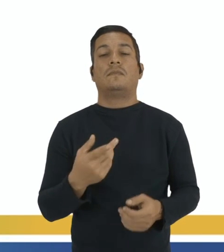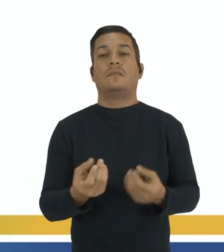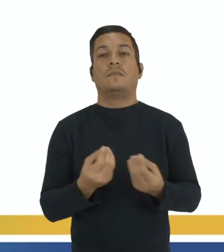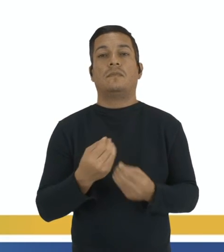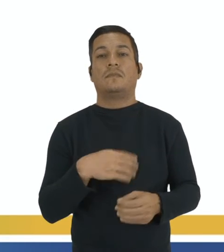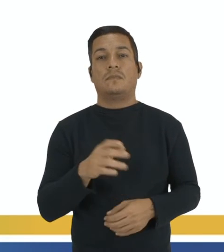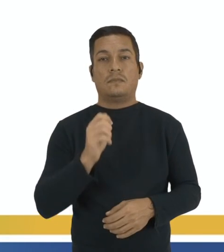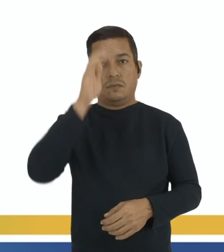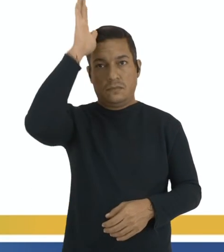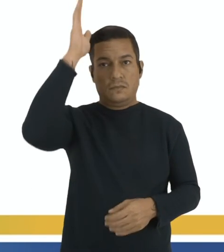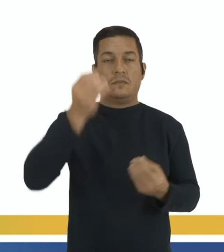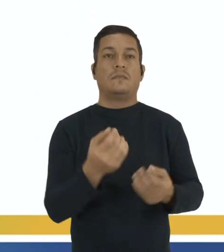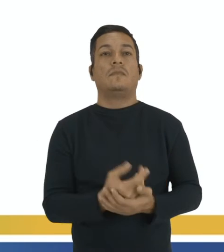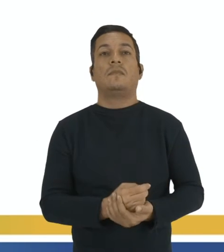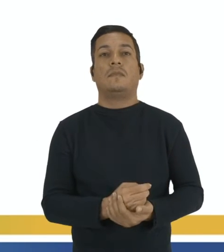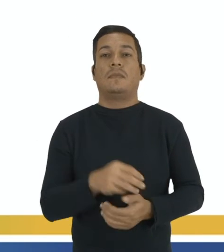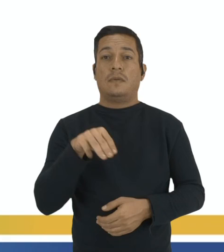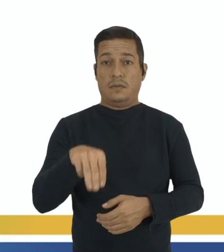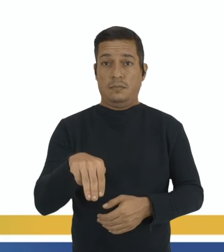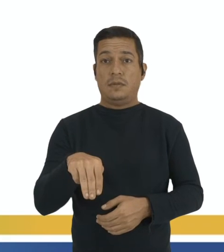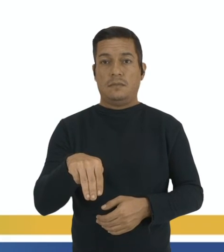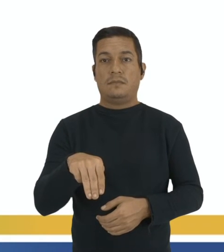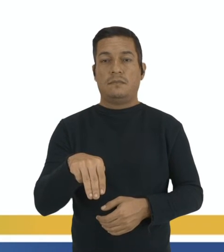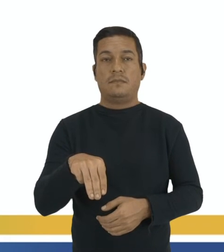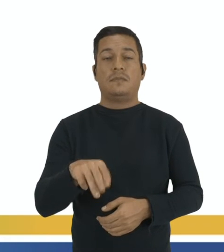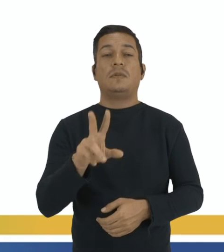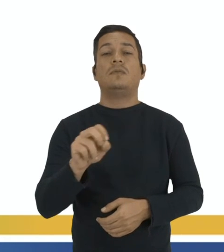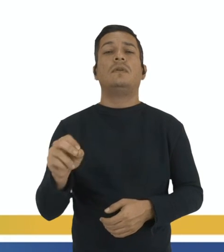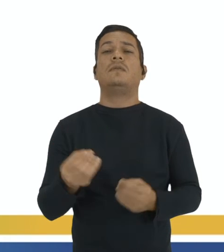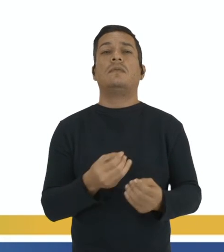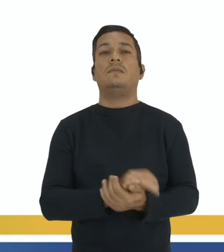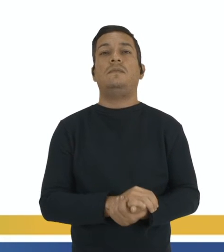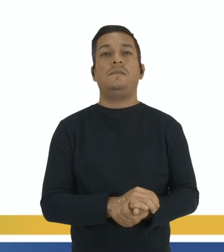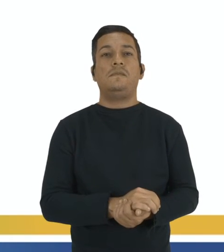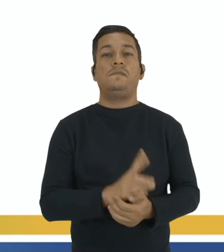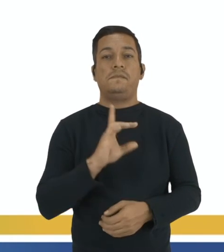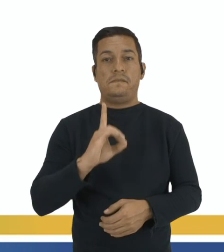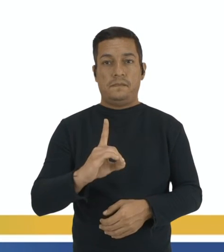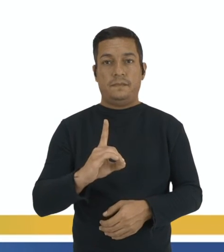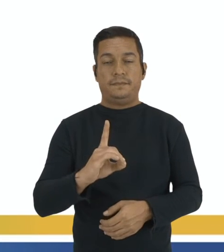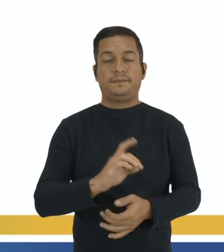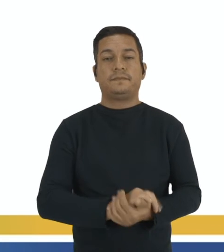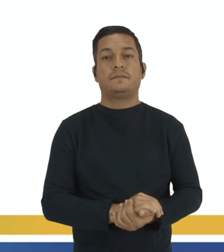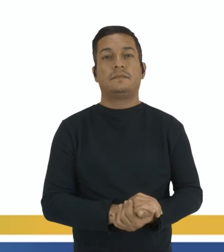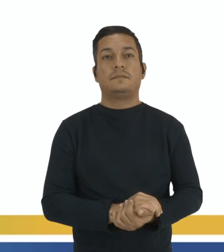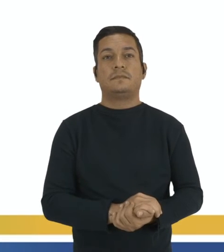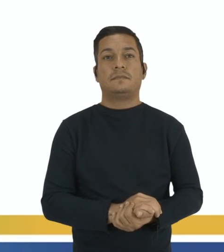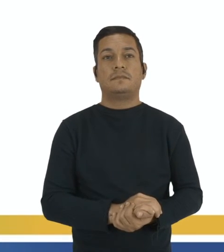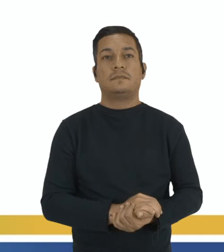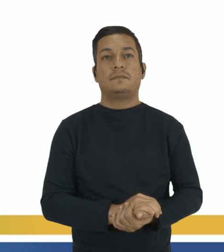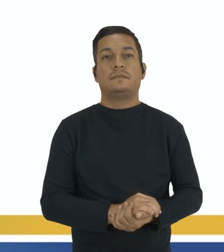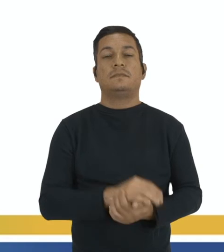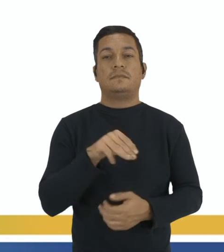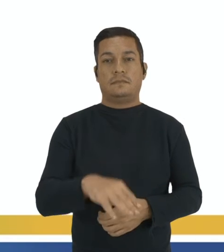numeração romano? O 1000 era o M. E o 500? 500 era a letra D. Então, 1500